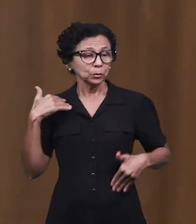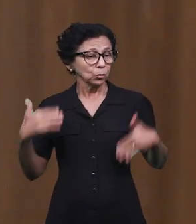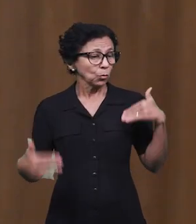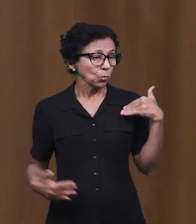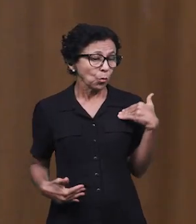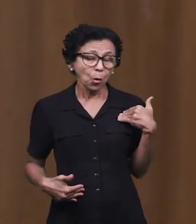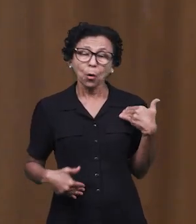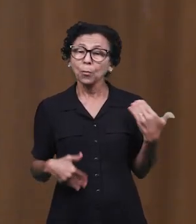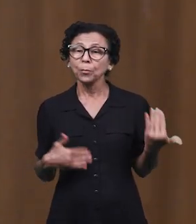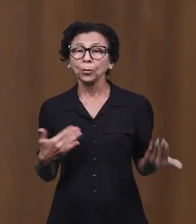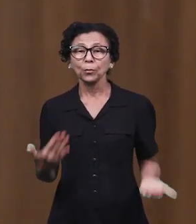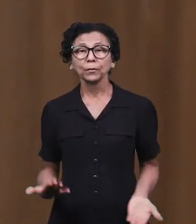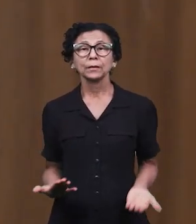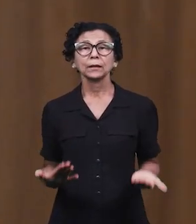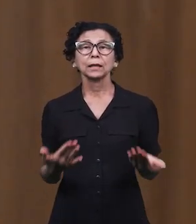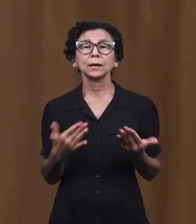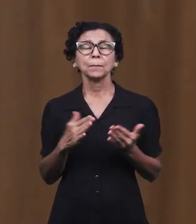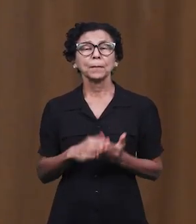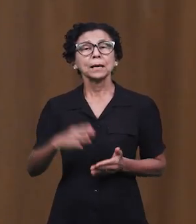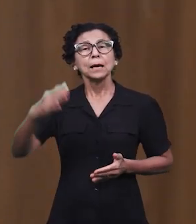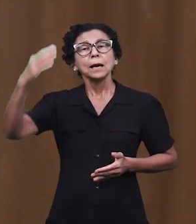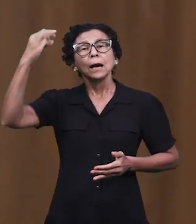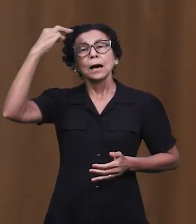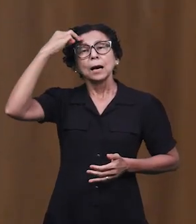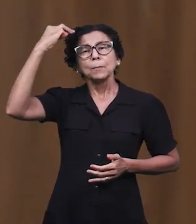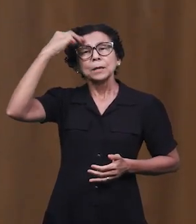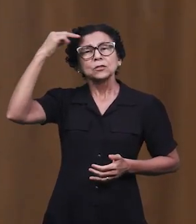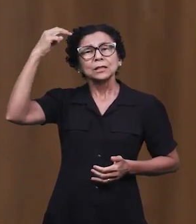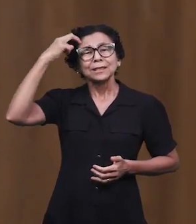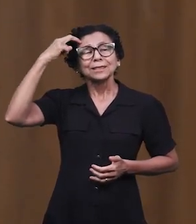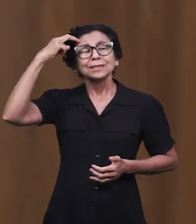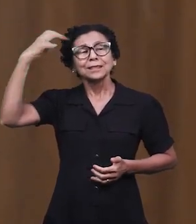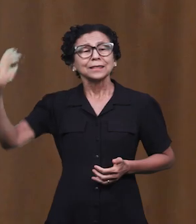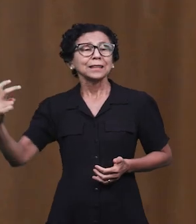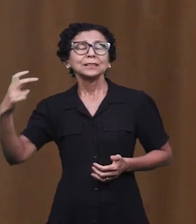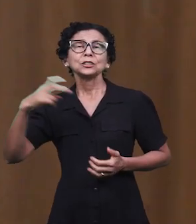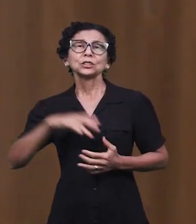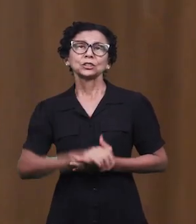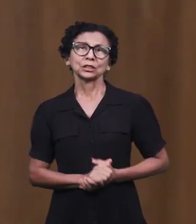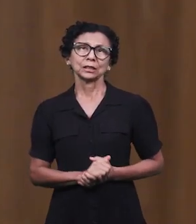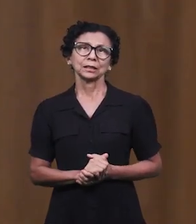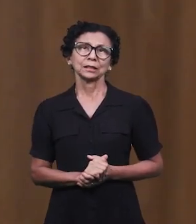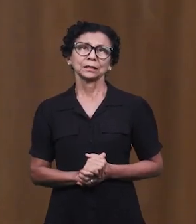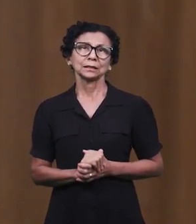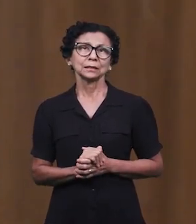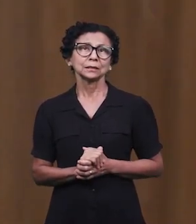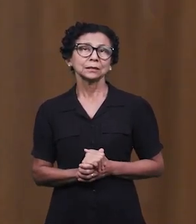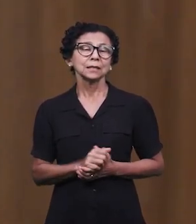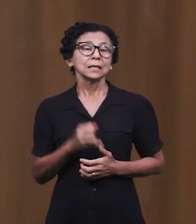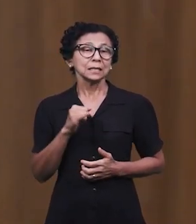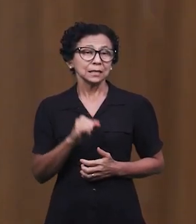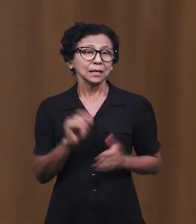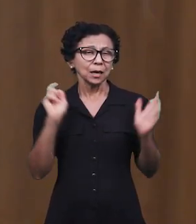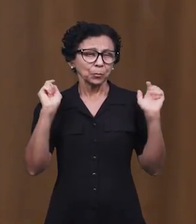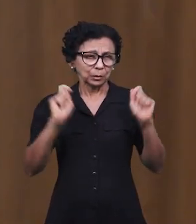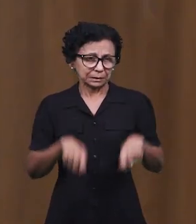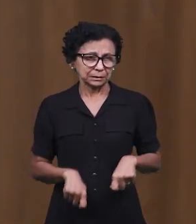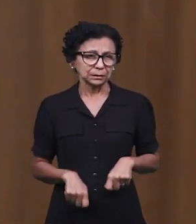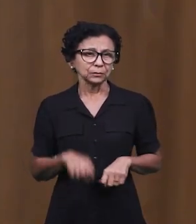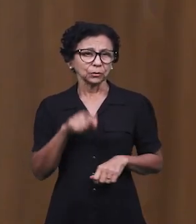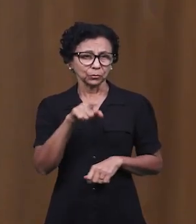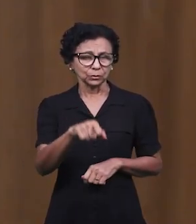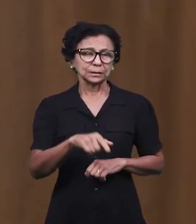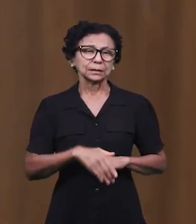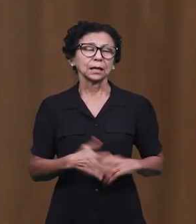e pode se desenvolver. Então, assim, invista no seu filho, ofereça para ele tudo de melhor que você pode. Se você é uma pessoa com deficiência, é